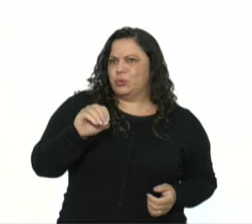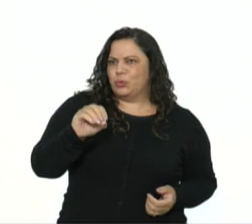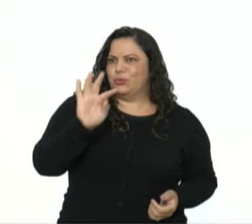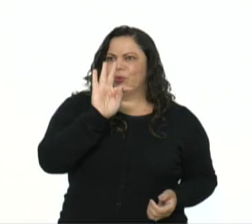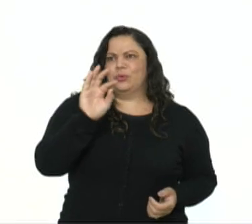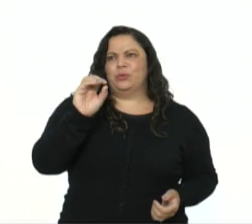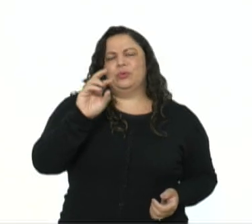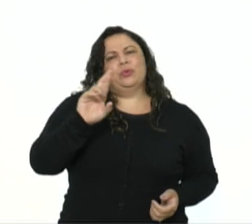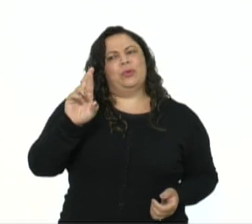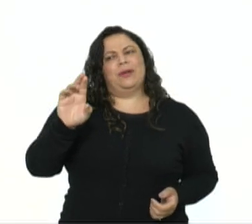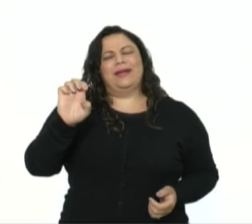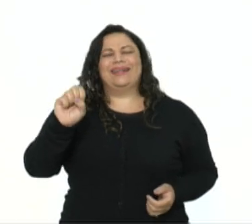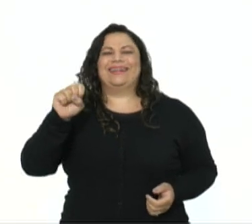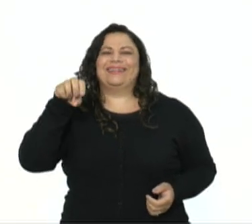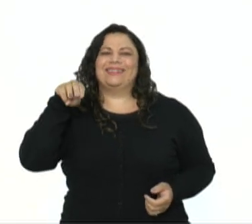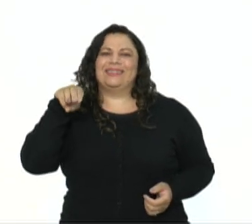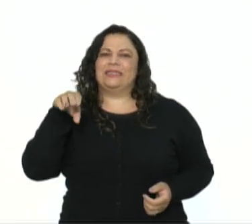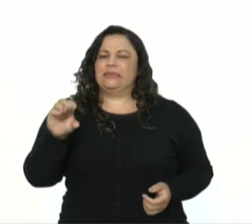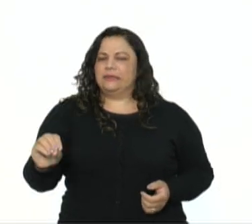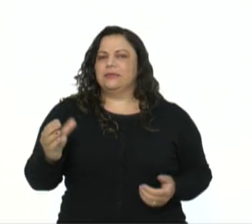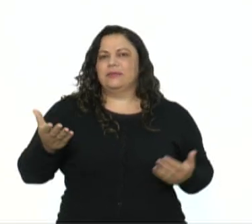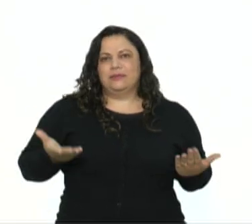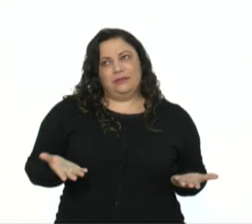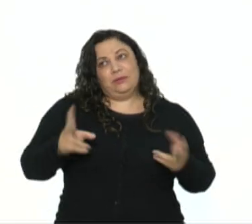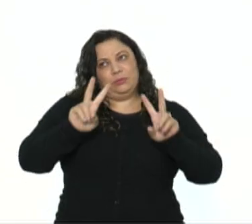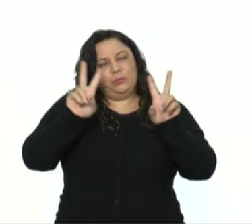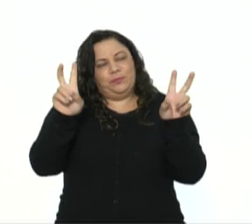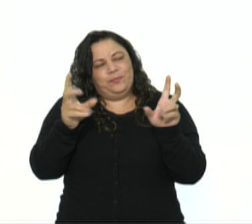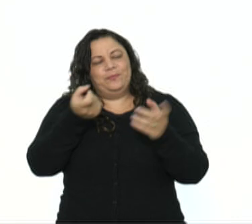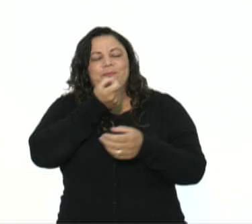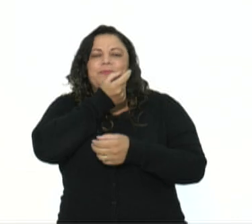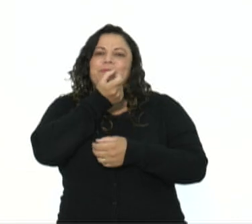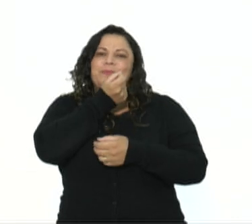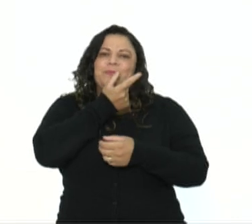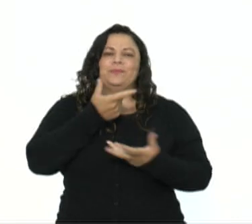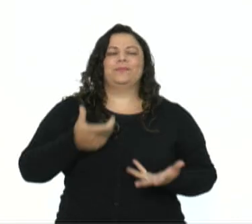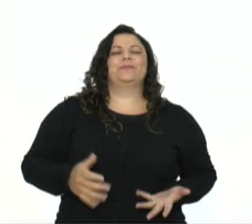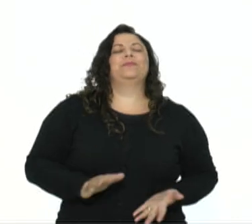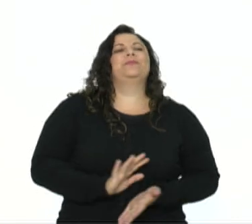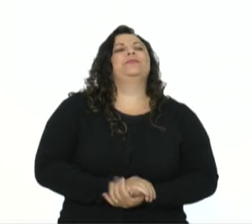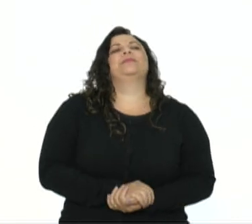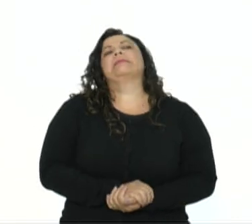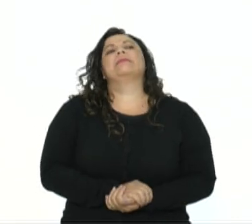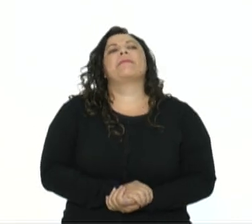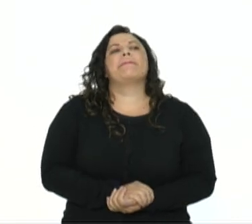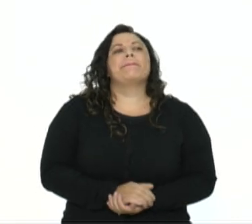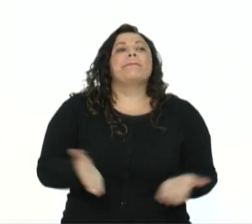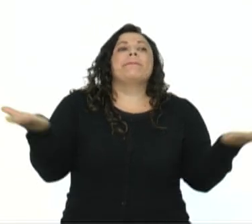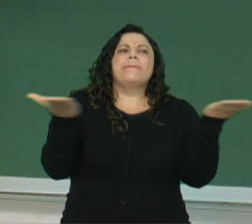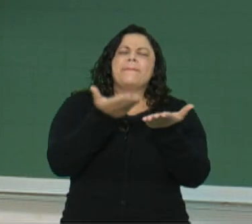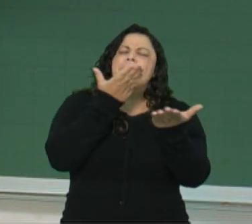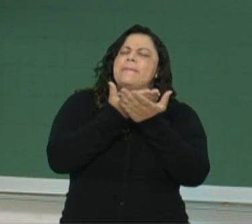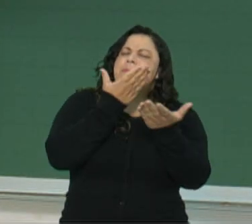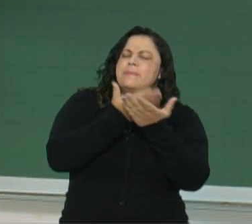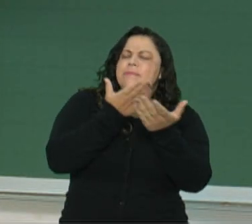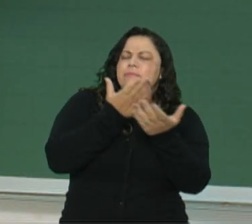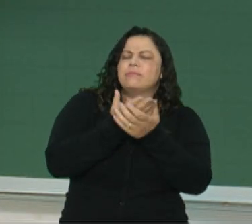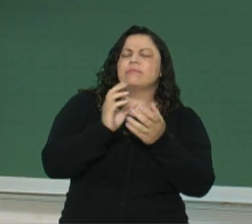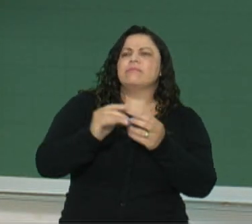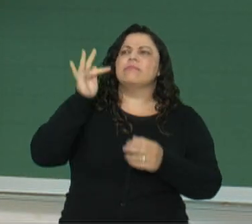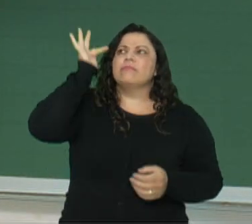Nessa aula vamos aprender mais sobre a filosofia, a vida, a obra do filósofo Francis